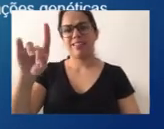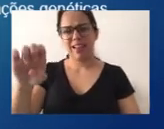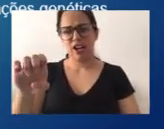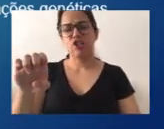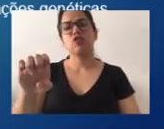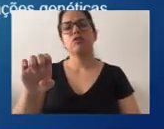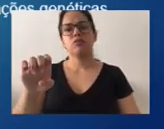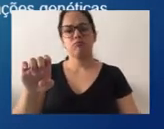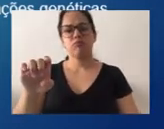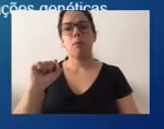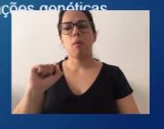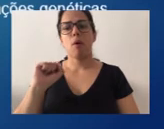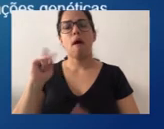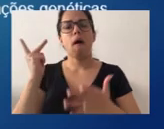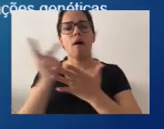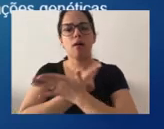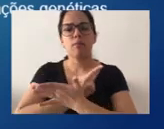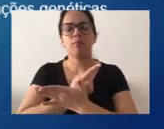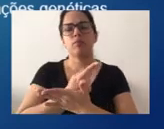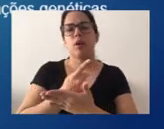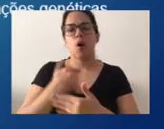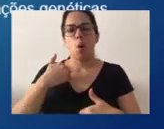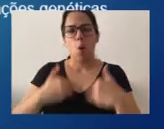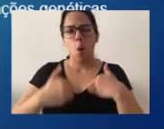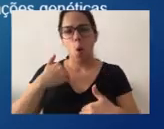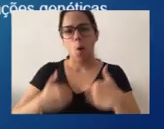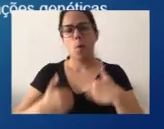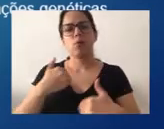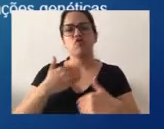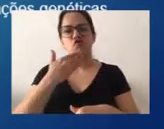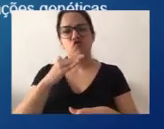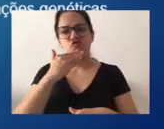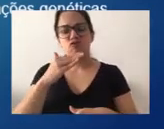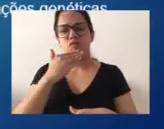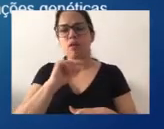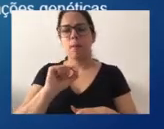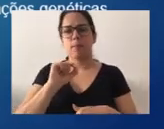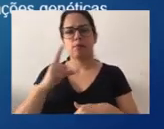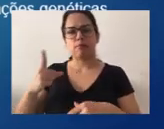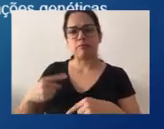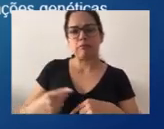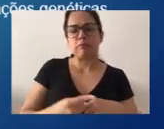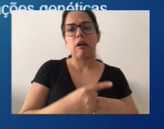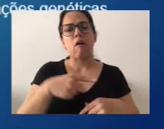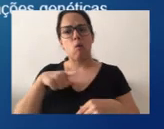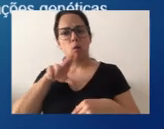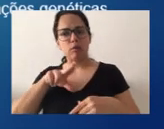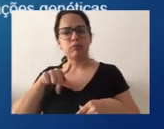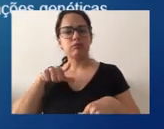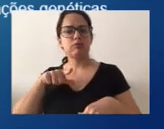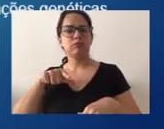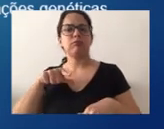esterilidade, pode causar anomalias congênitas por irradiação do embrião, né? E pode ocorrer